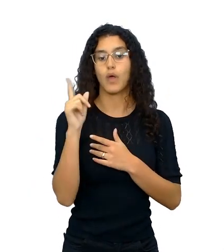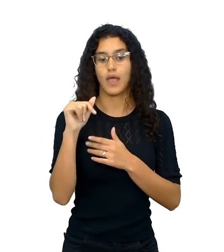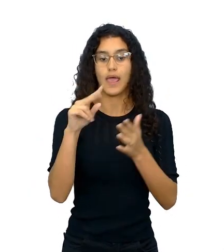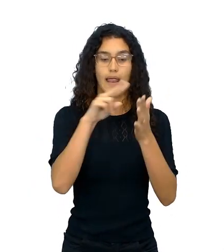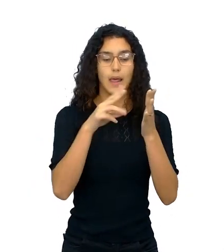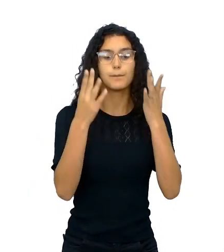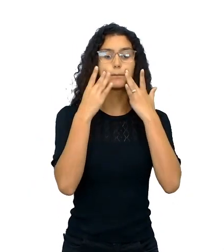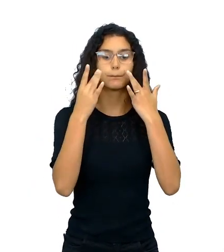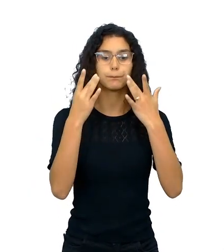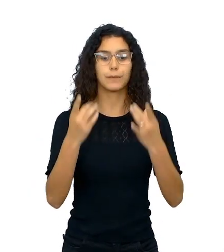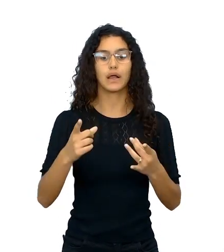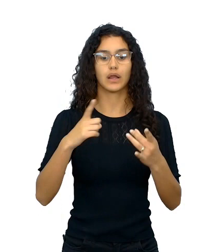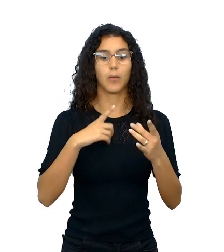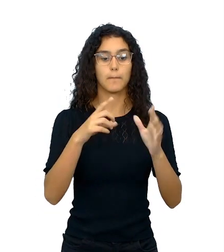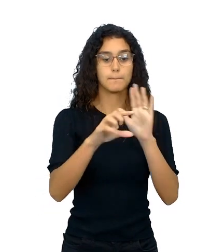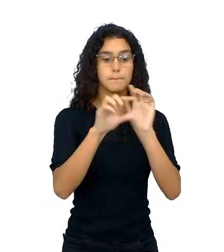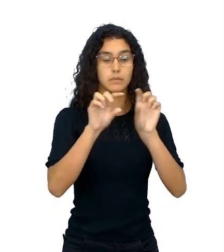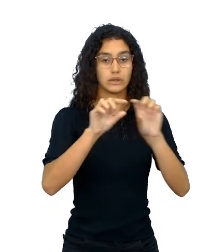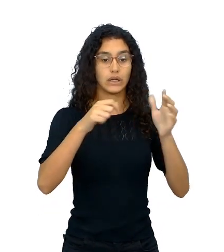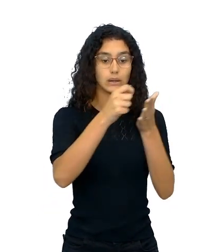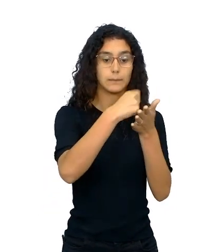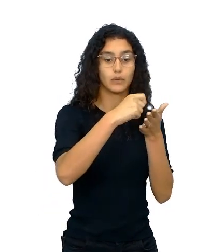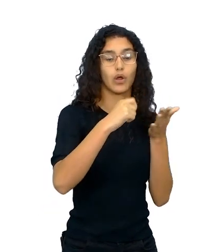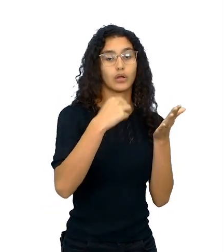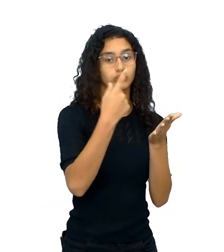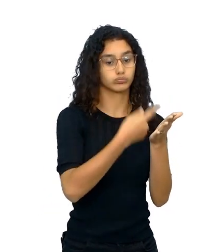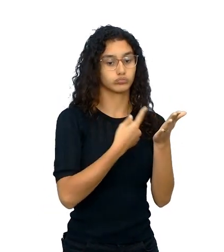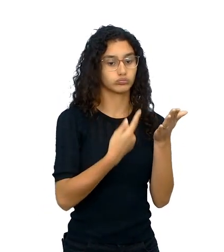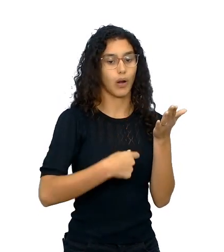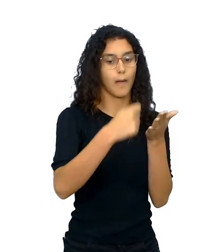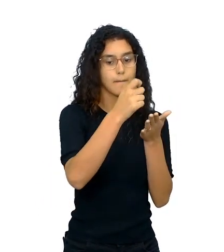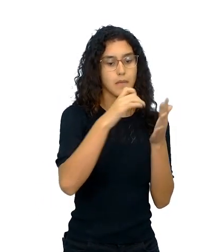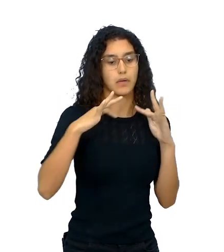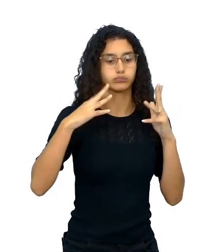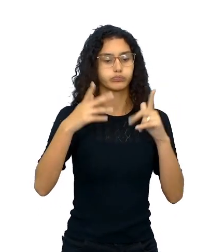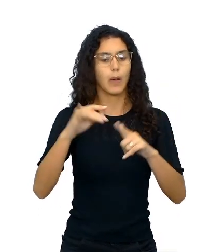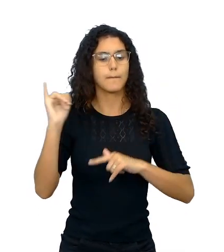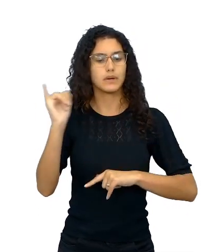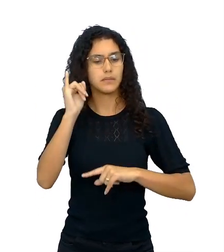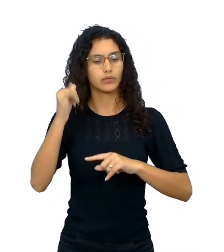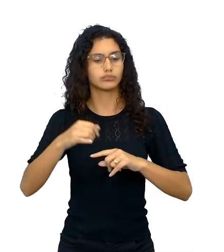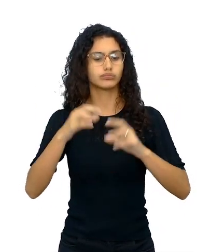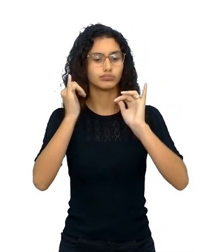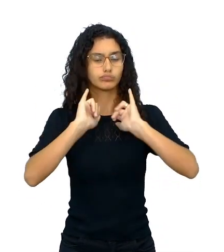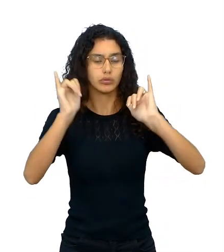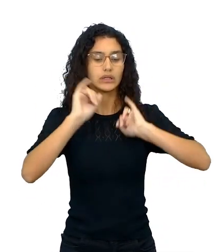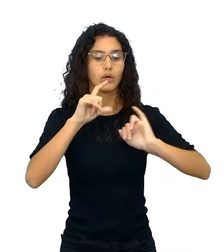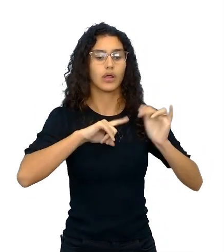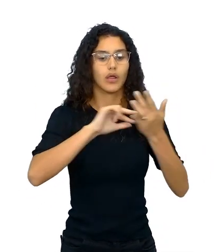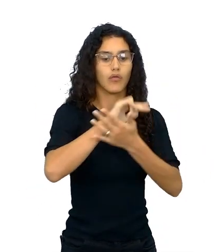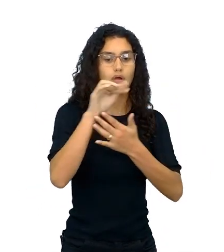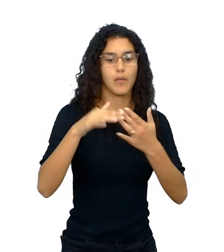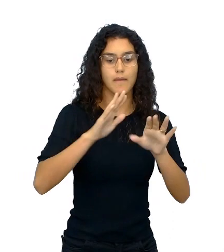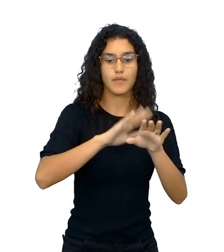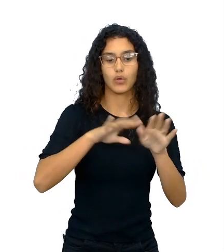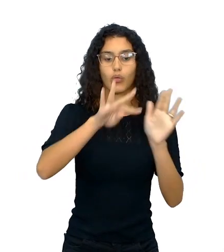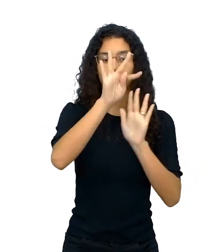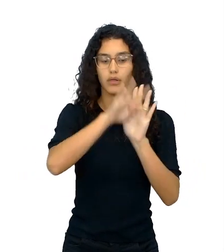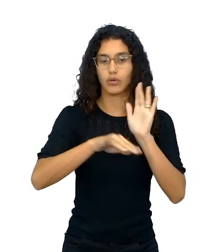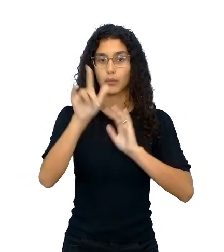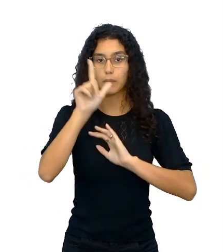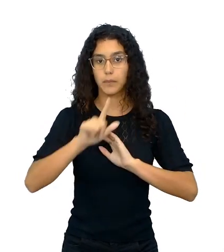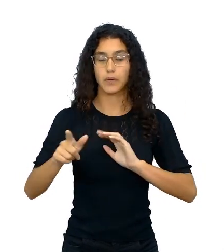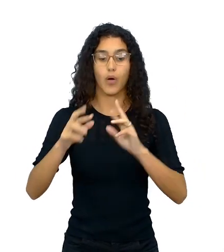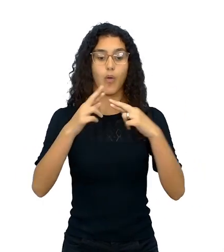leia atentamente o fragmento de texto e registre no seu caderno de anotações as principais informações peculiares à construção do